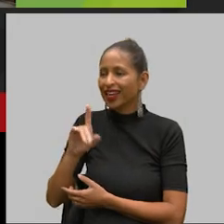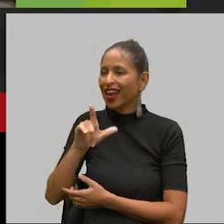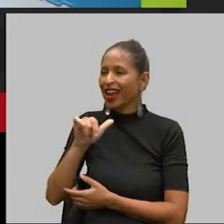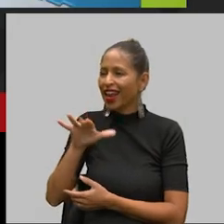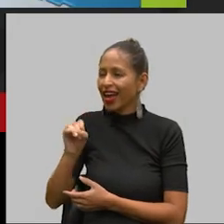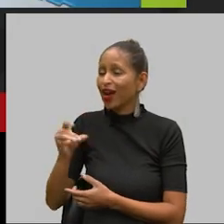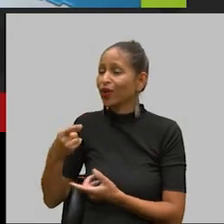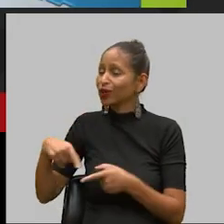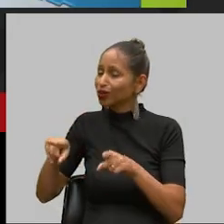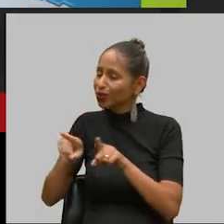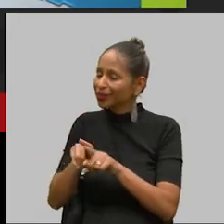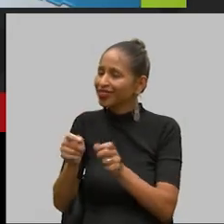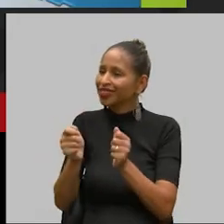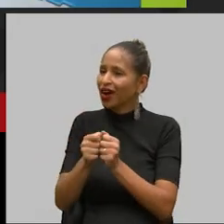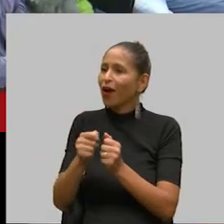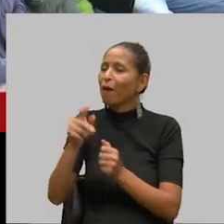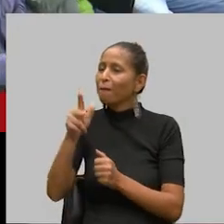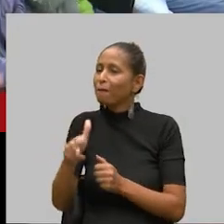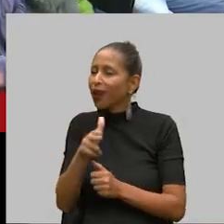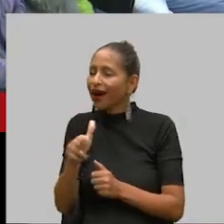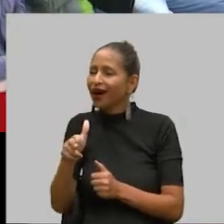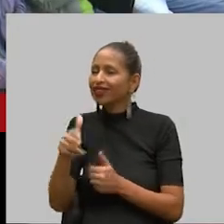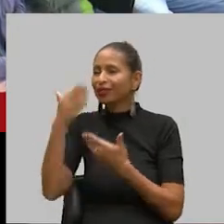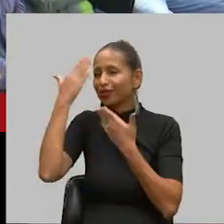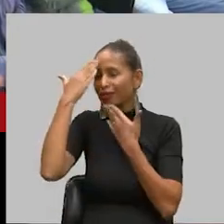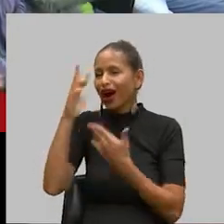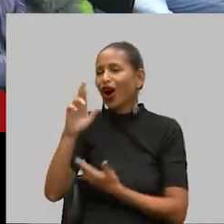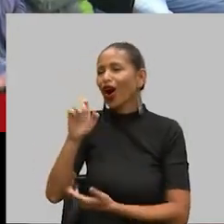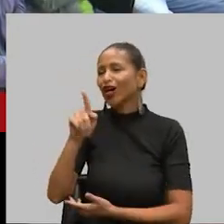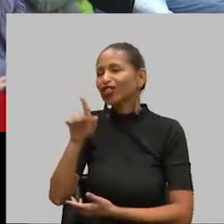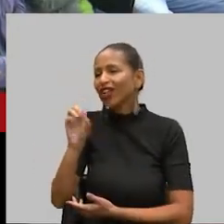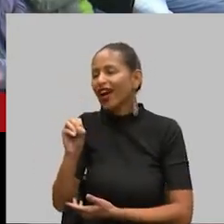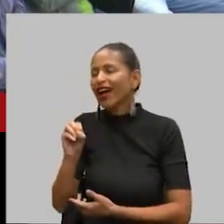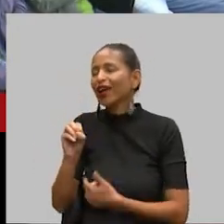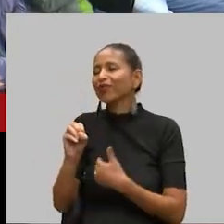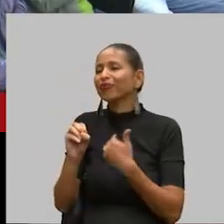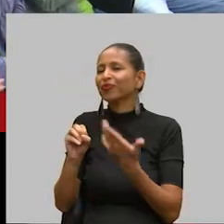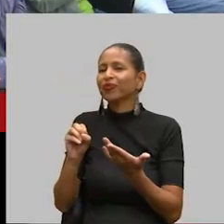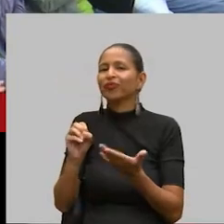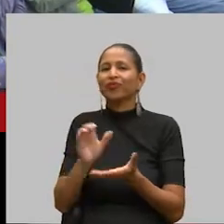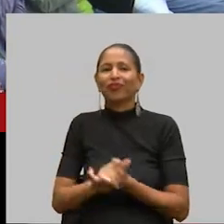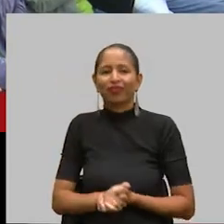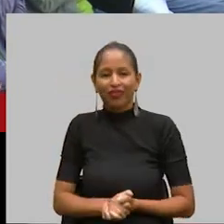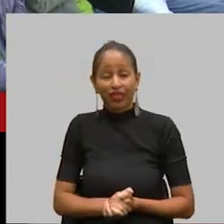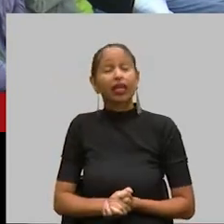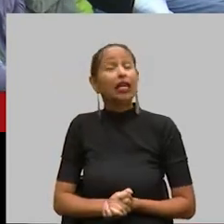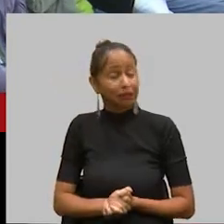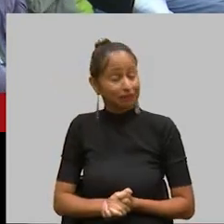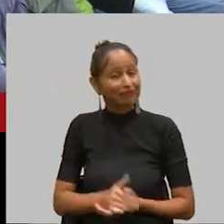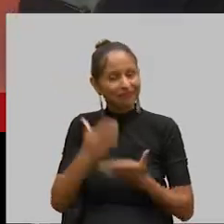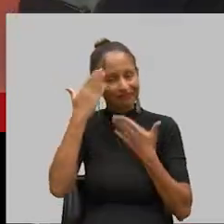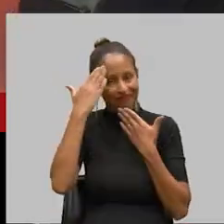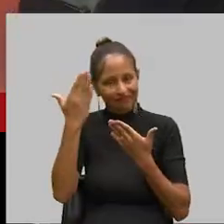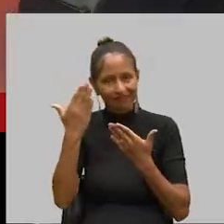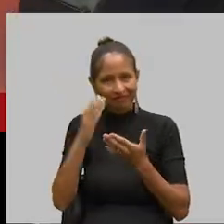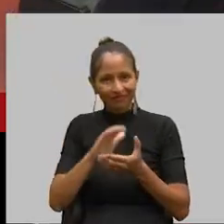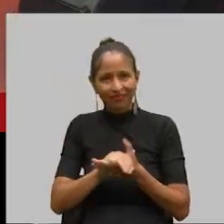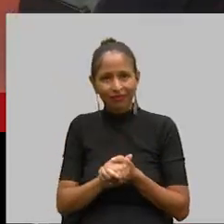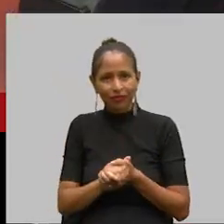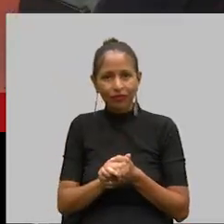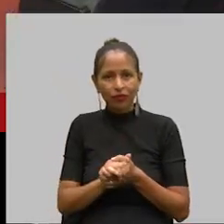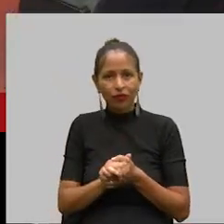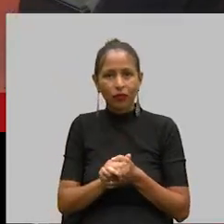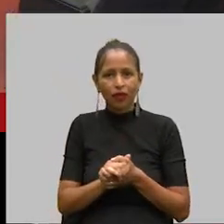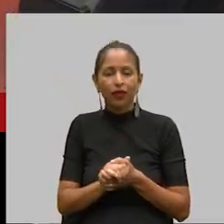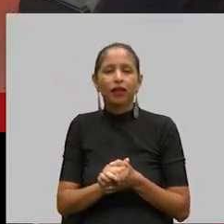os demais companheiros Padre João Rogério Correia Muito obrigado Terezinha Sabino antes de passar a palavra para V